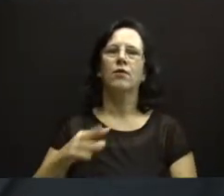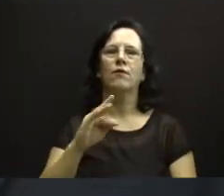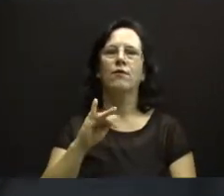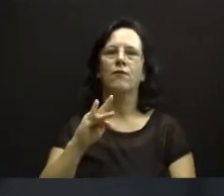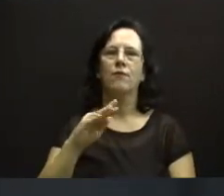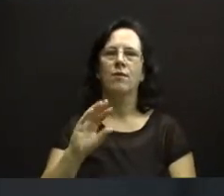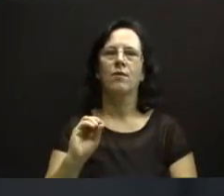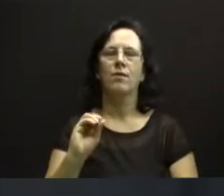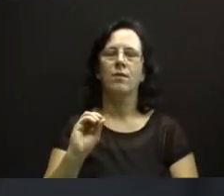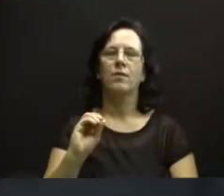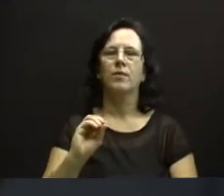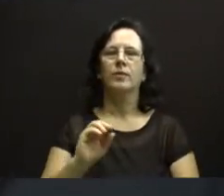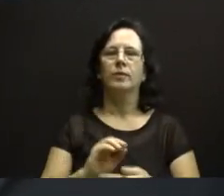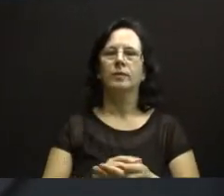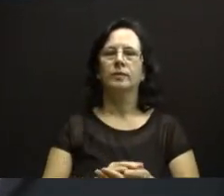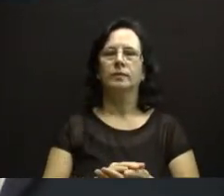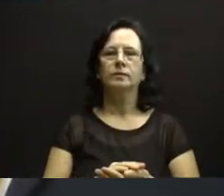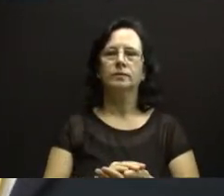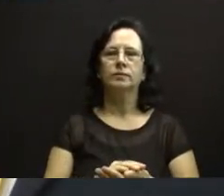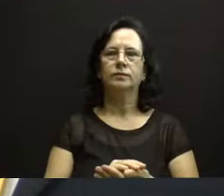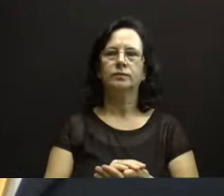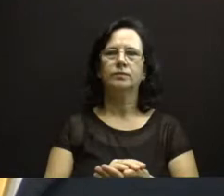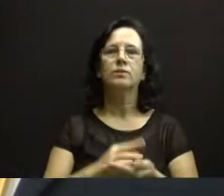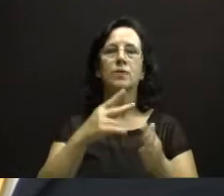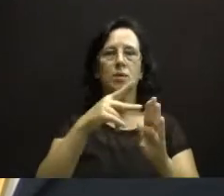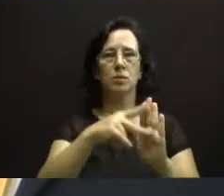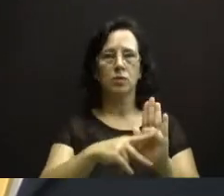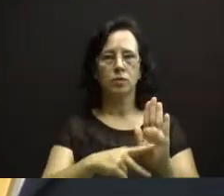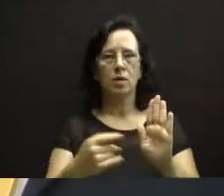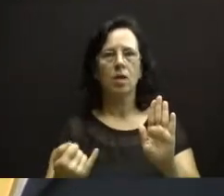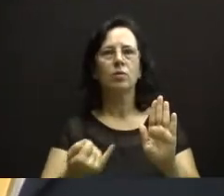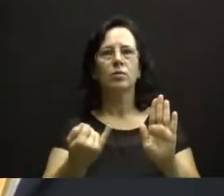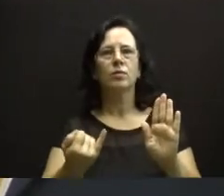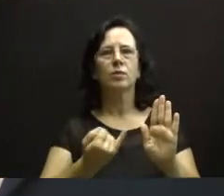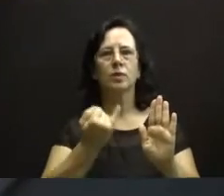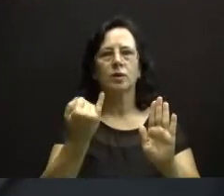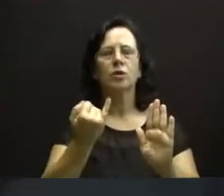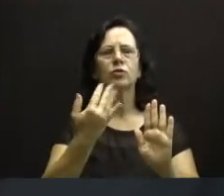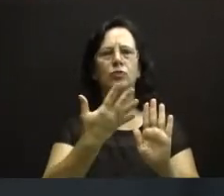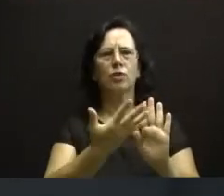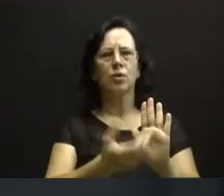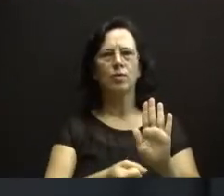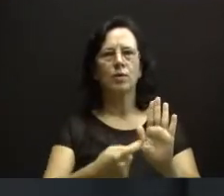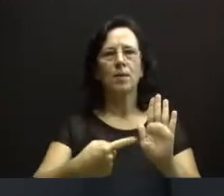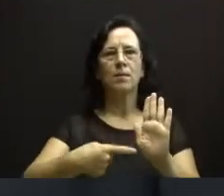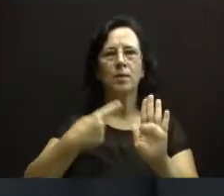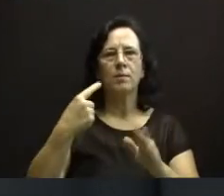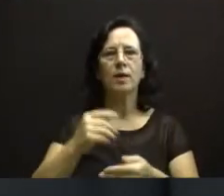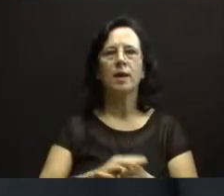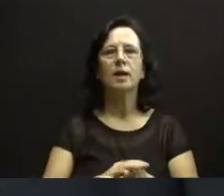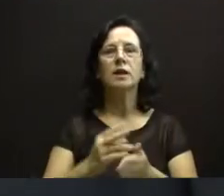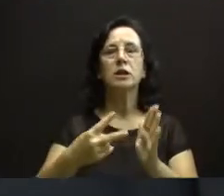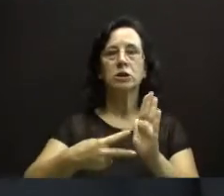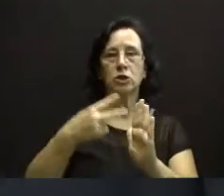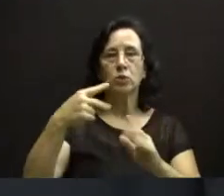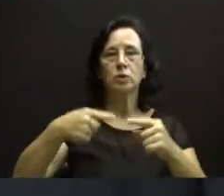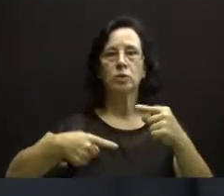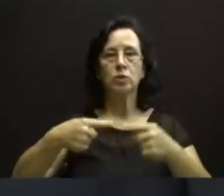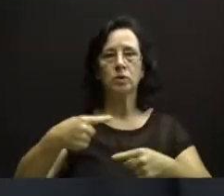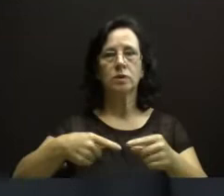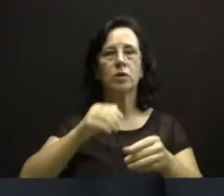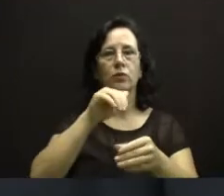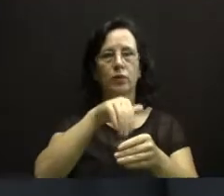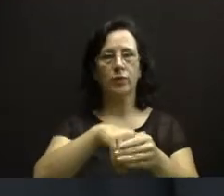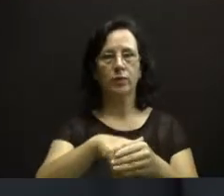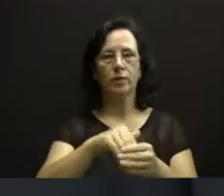alves moreira o roxinho projeto é extremamente importante aprovado em primeira e em segunda discussão trata